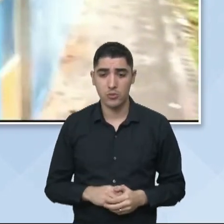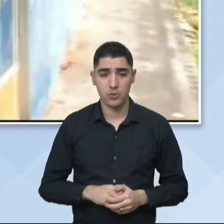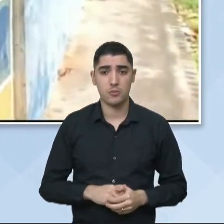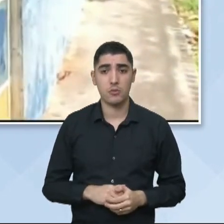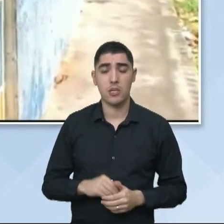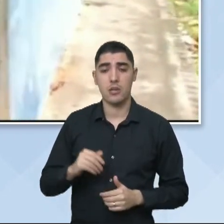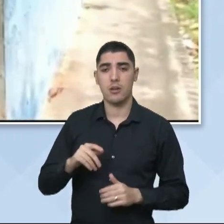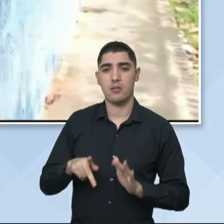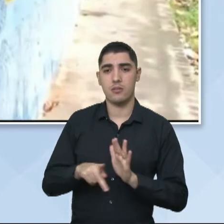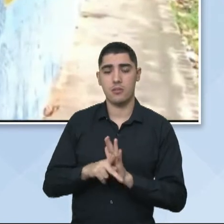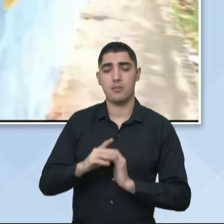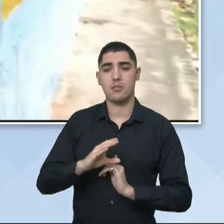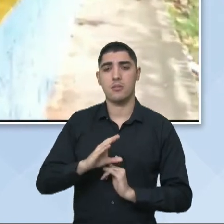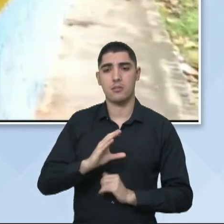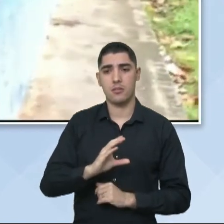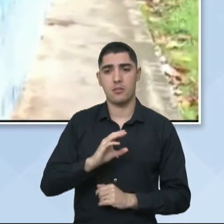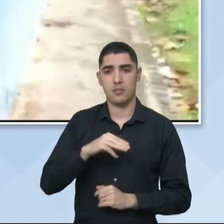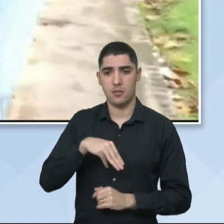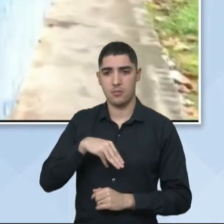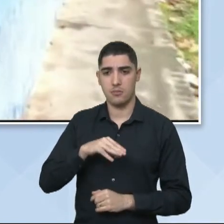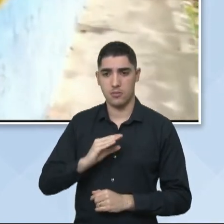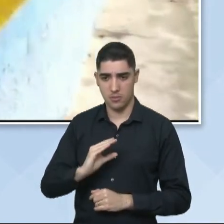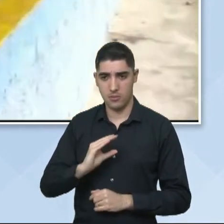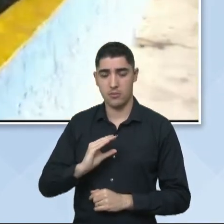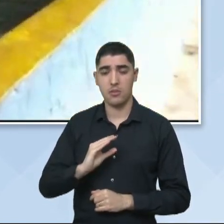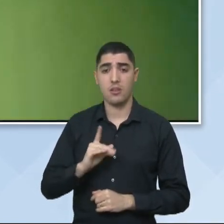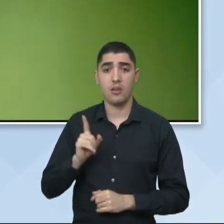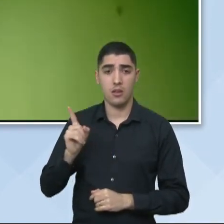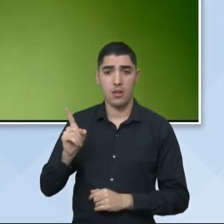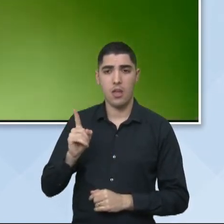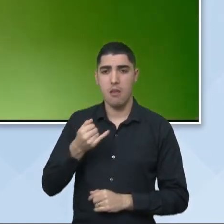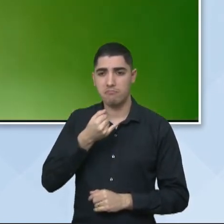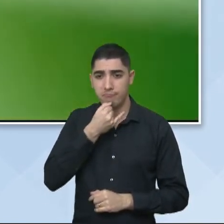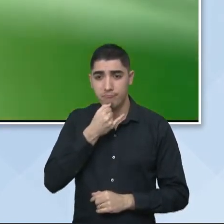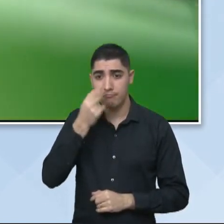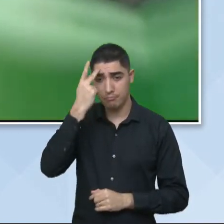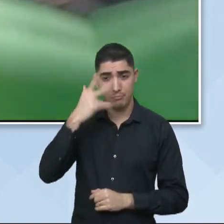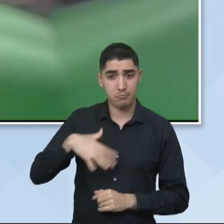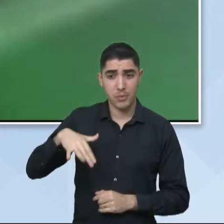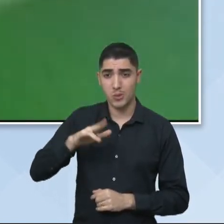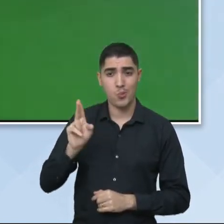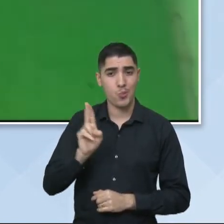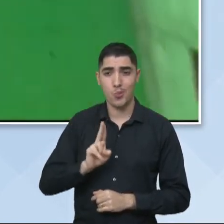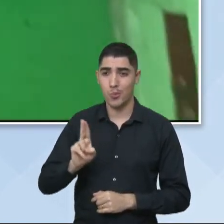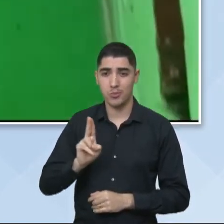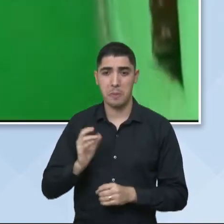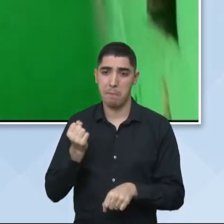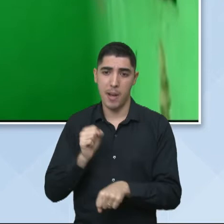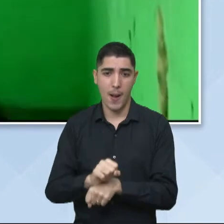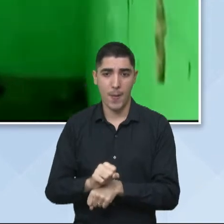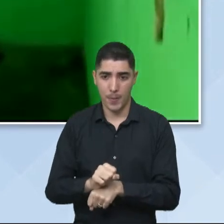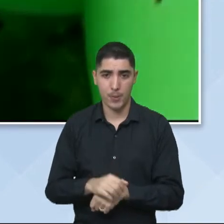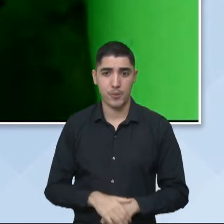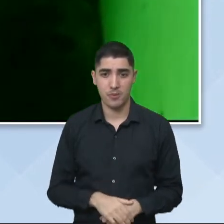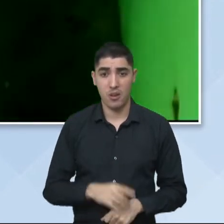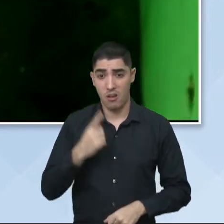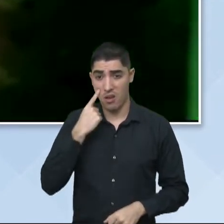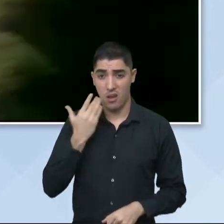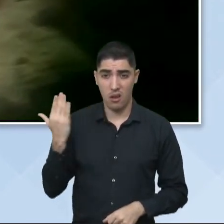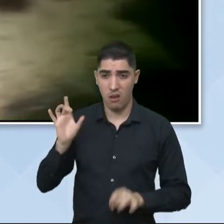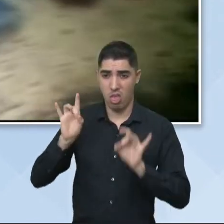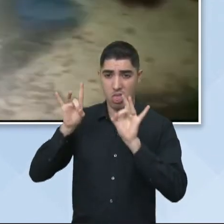CMC, que era uma cancha de malha. Infelizmente, as pessoas não estão mais usando essa cancha. Está um lugar